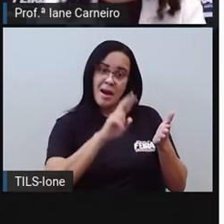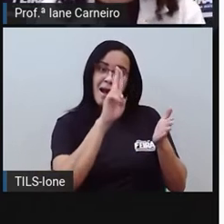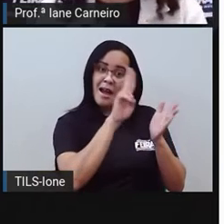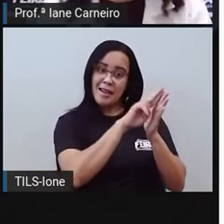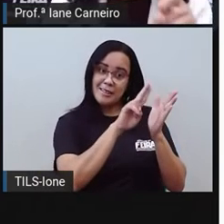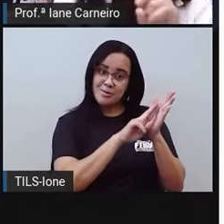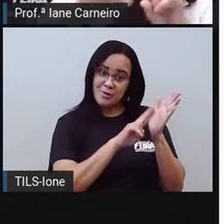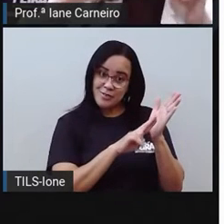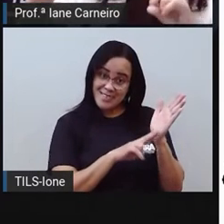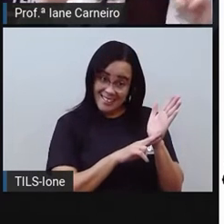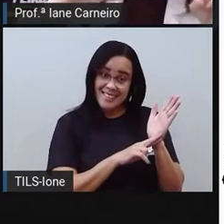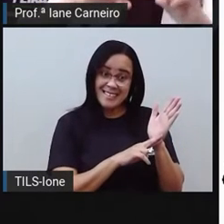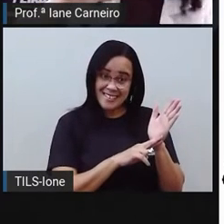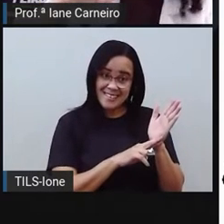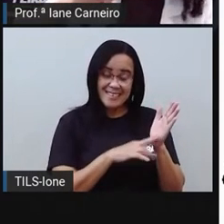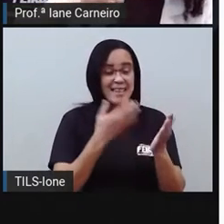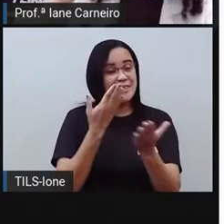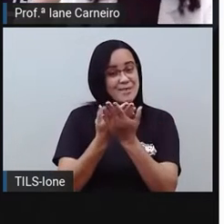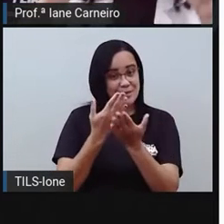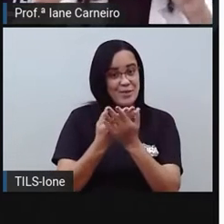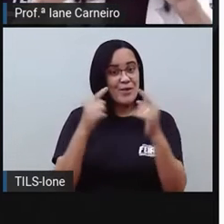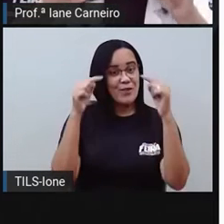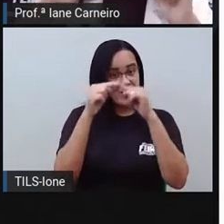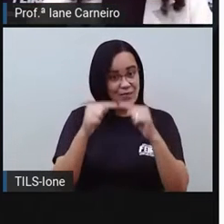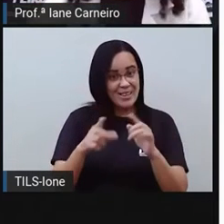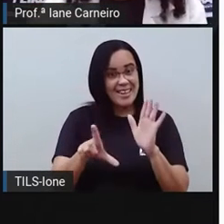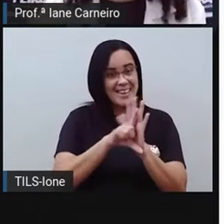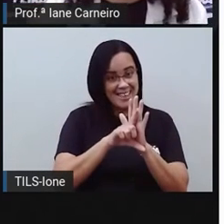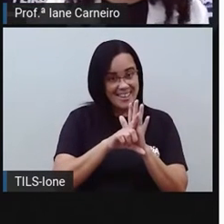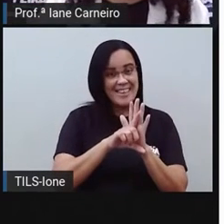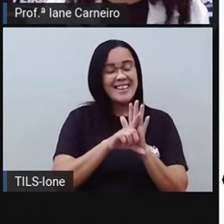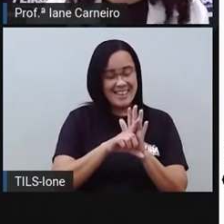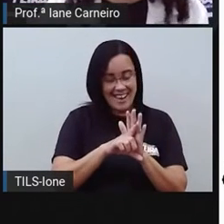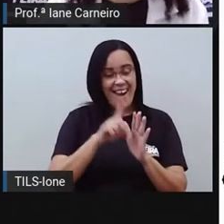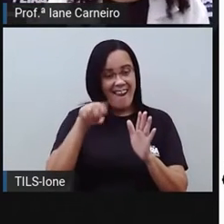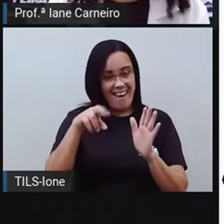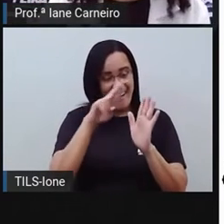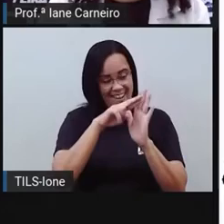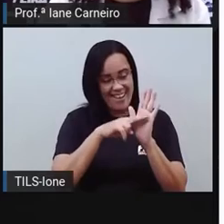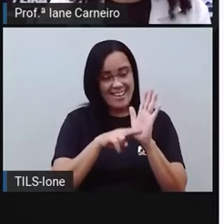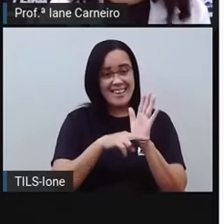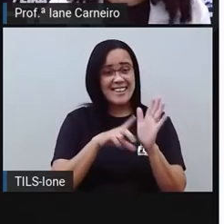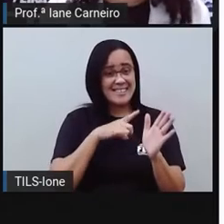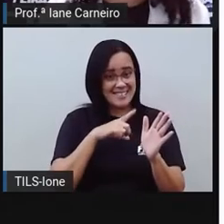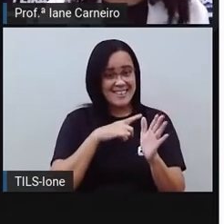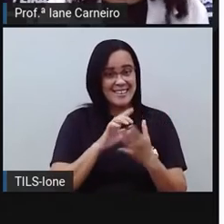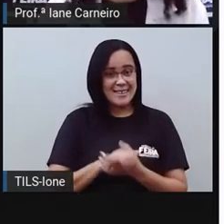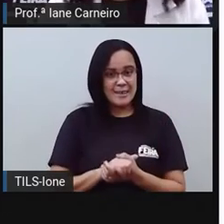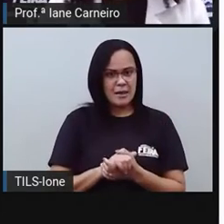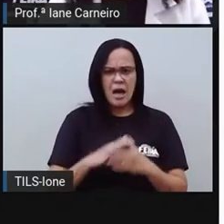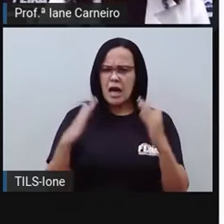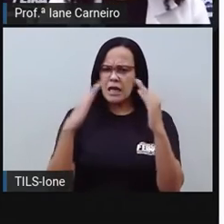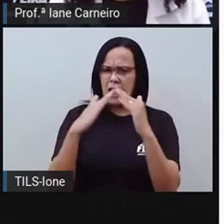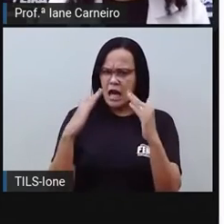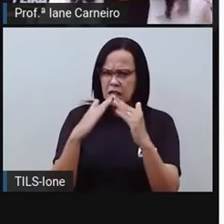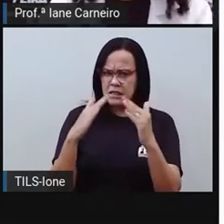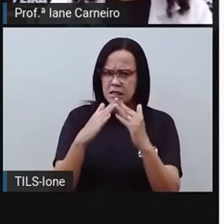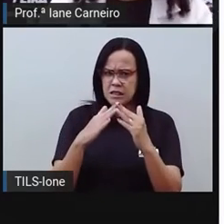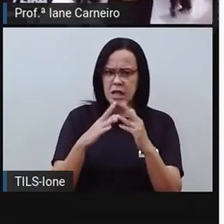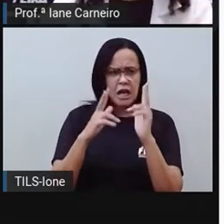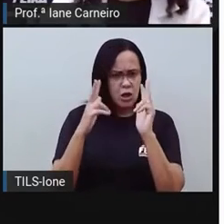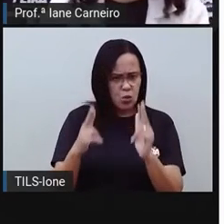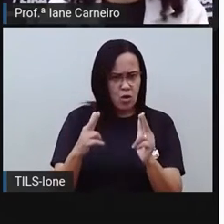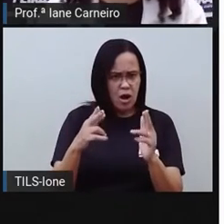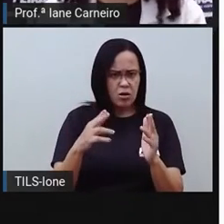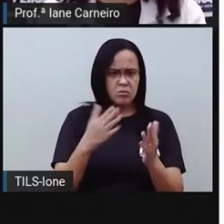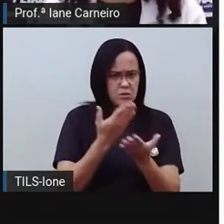sua casa, será que as regras da escola e da casa são iguais? Nem sempre, né? Tem regra que na escola a